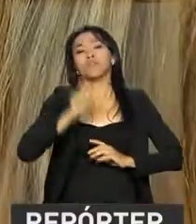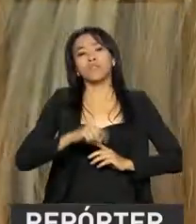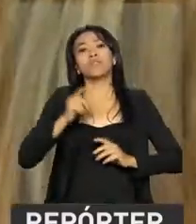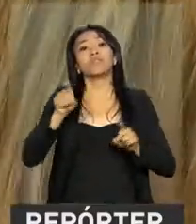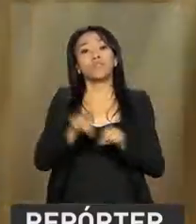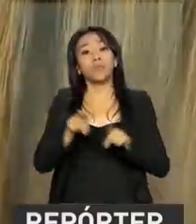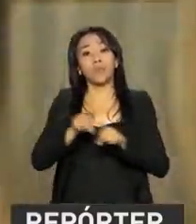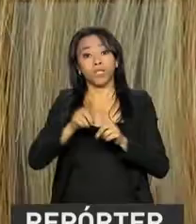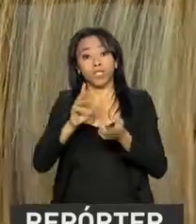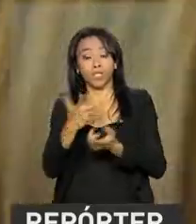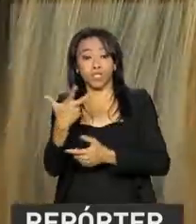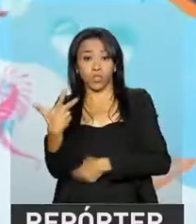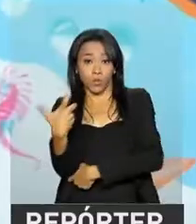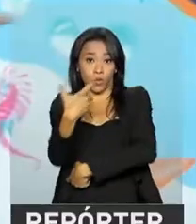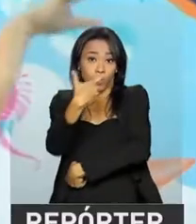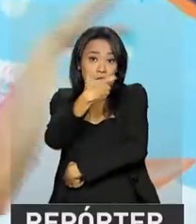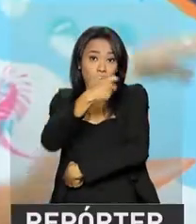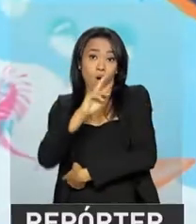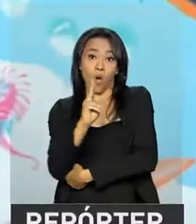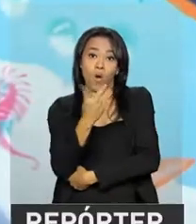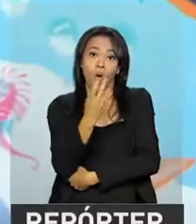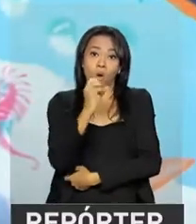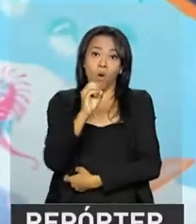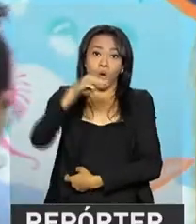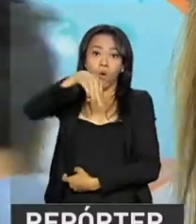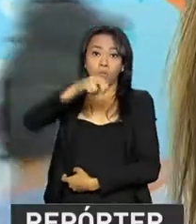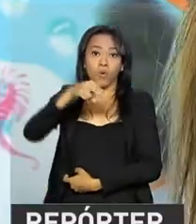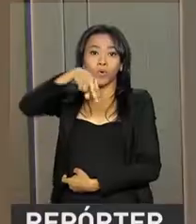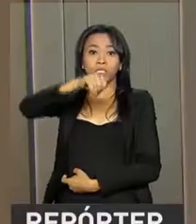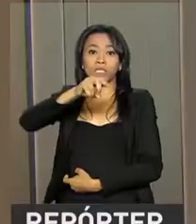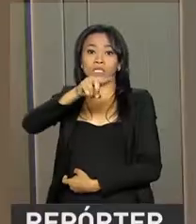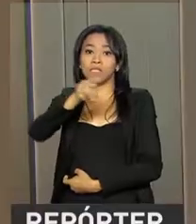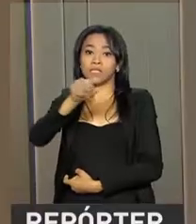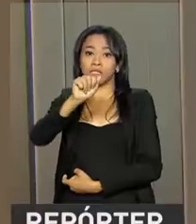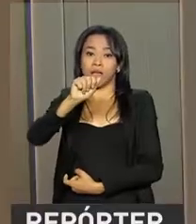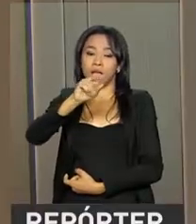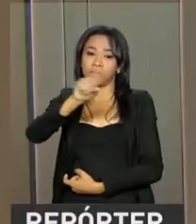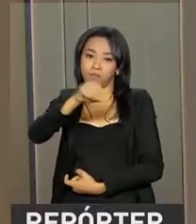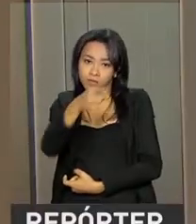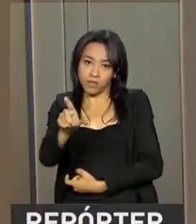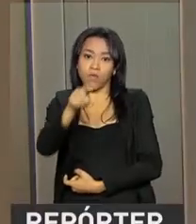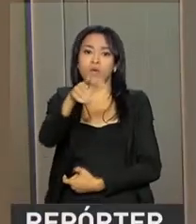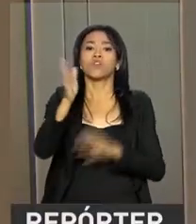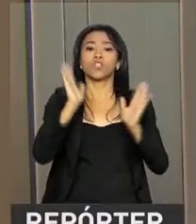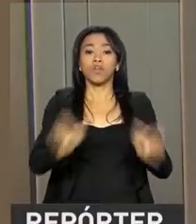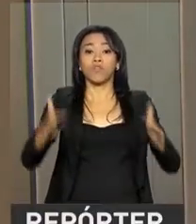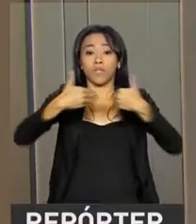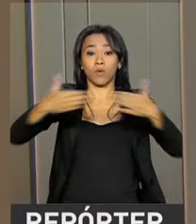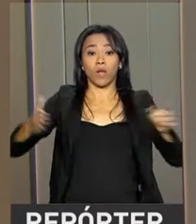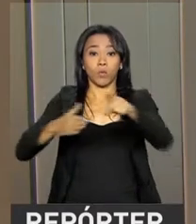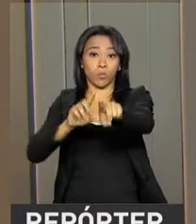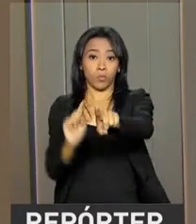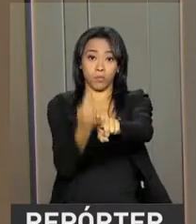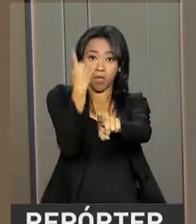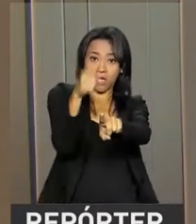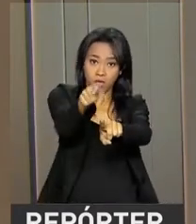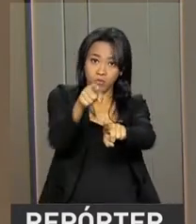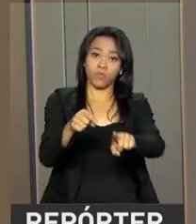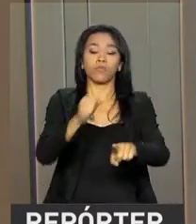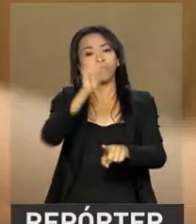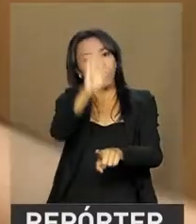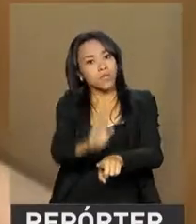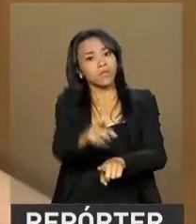chamado de organização de maneira segura e orientada foi inaugurado em brasília o primeiro ambulatório trânsito